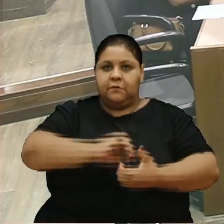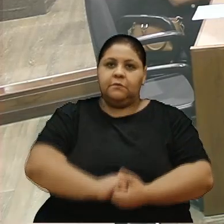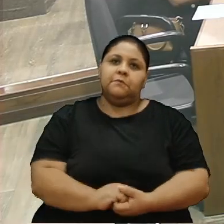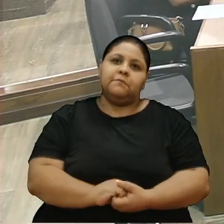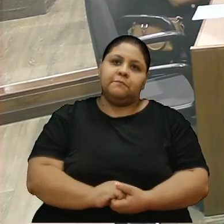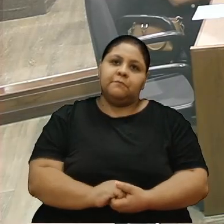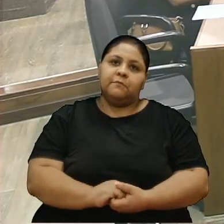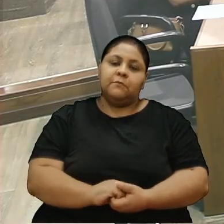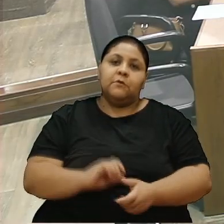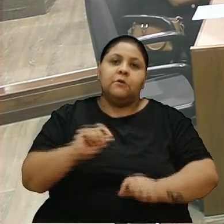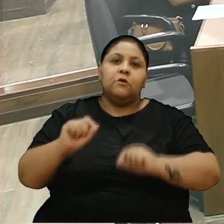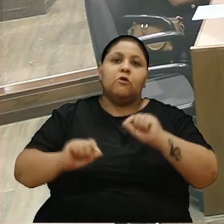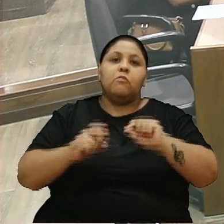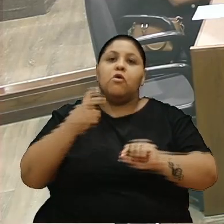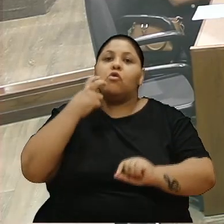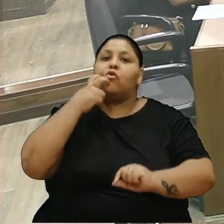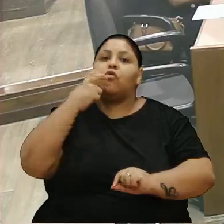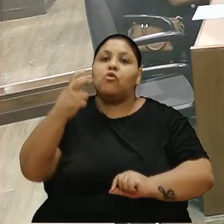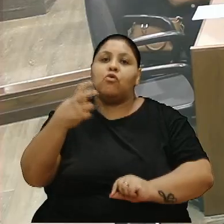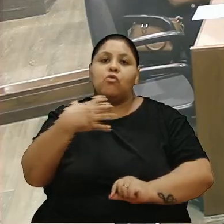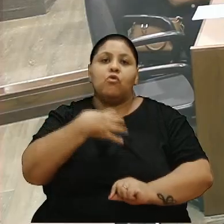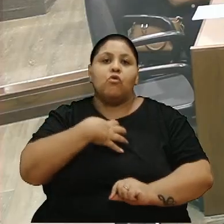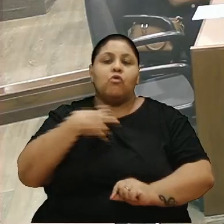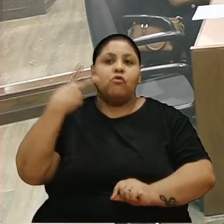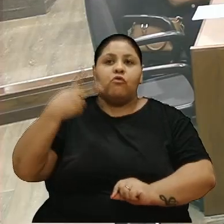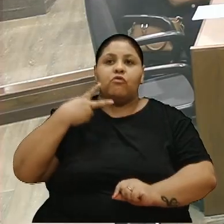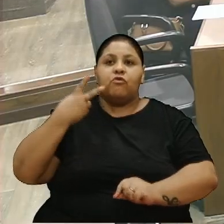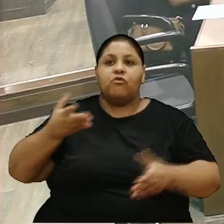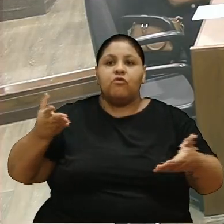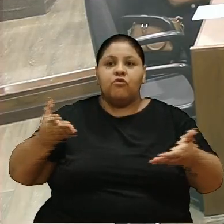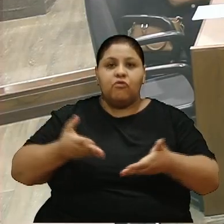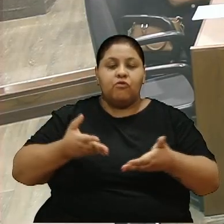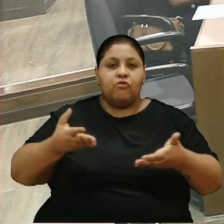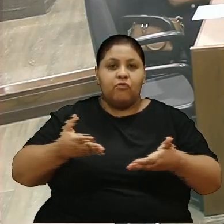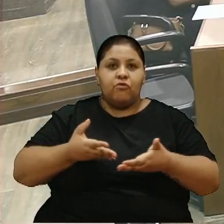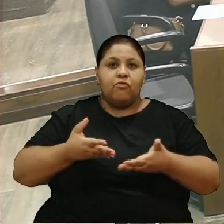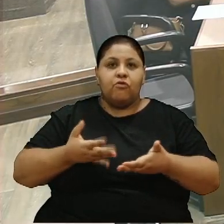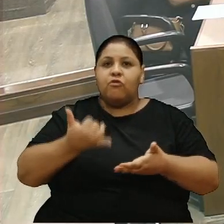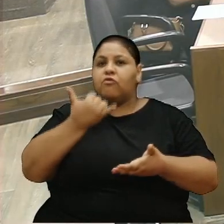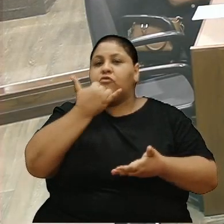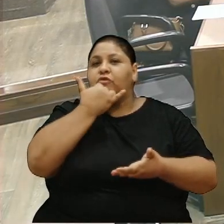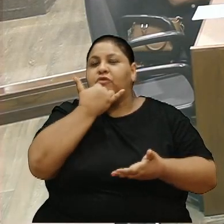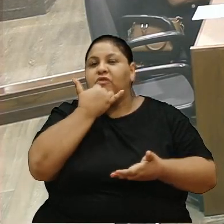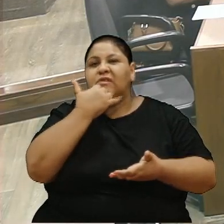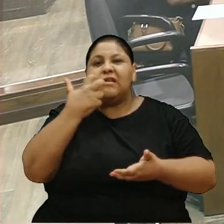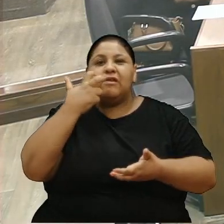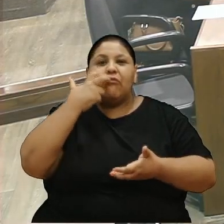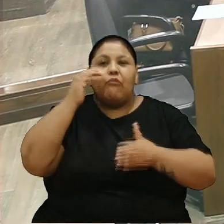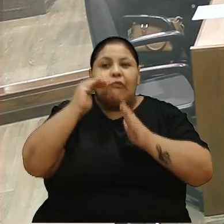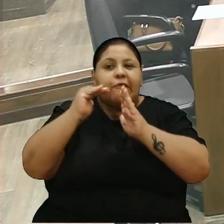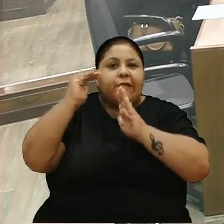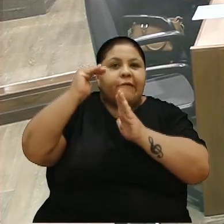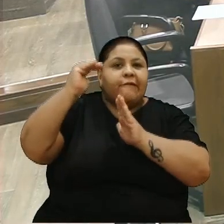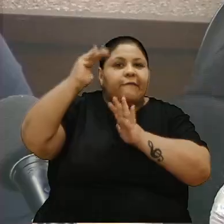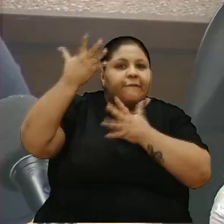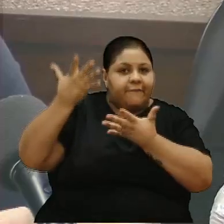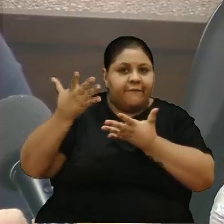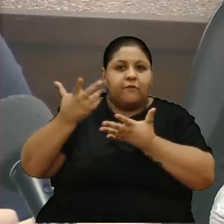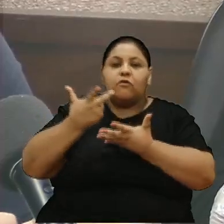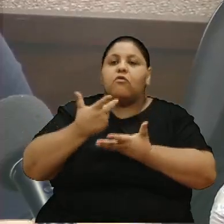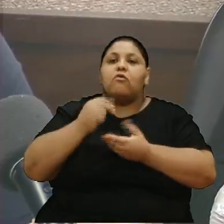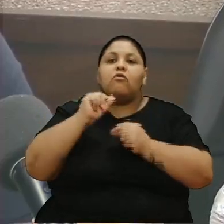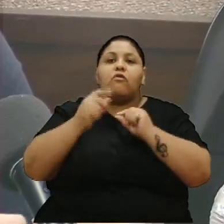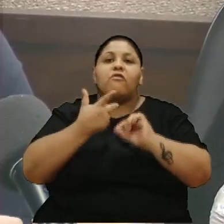A respeito do meu tom de voz, o vereador não está aqui agora no momento, mas a respeito do meu tom de voz, desculpa, meu tom de voz ele é um pouco elevado. O que eu